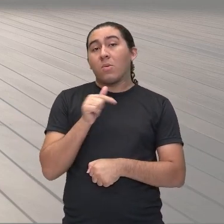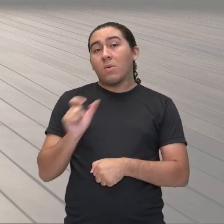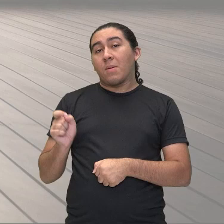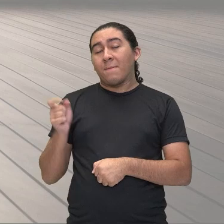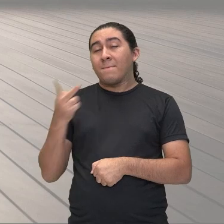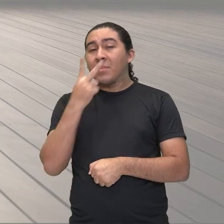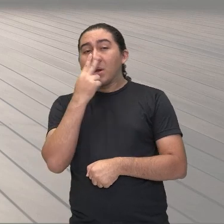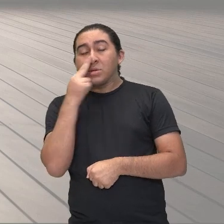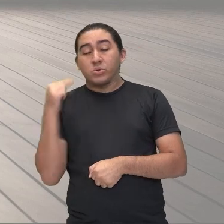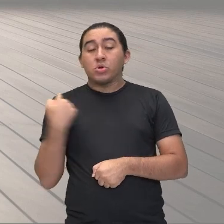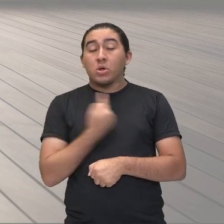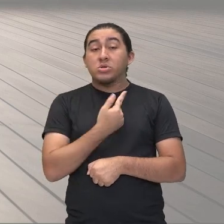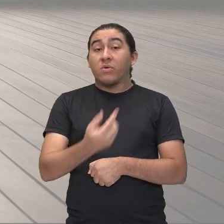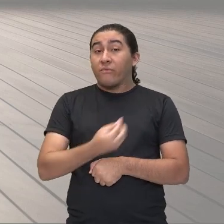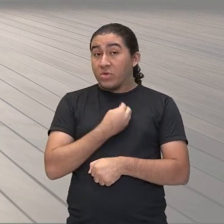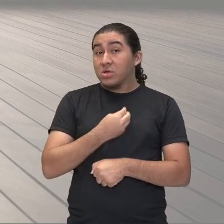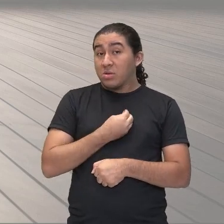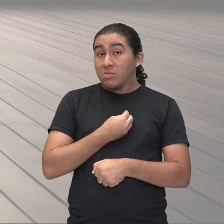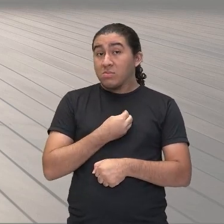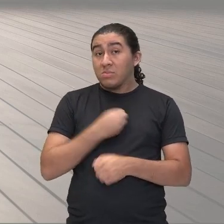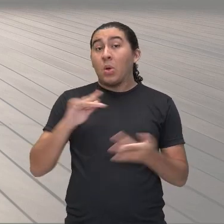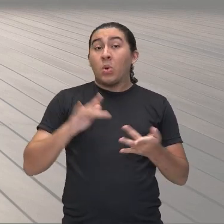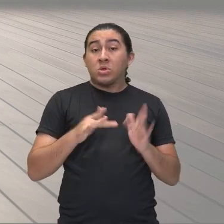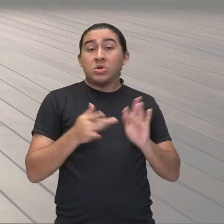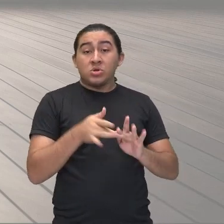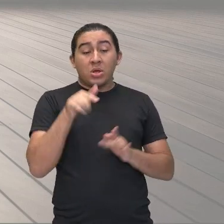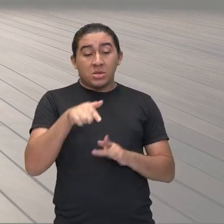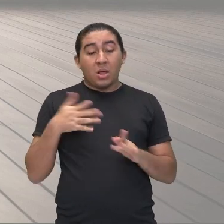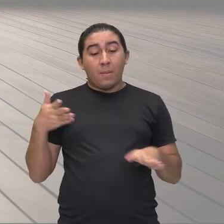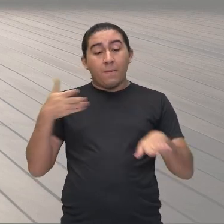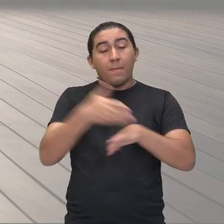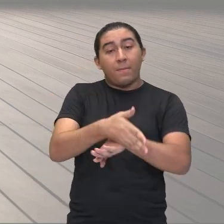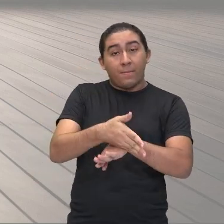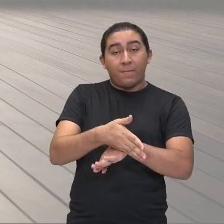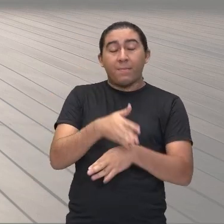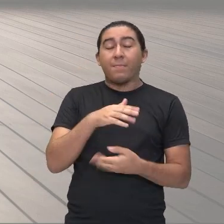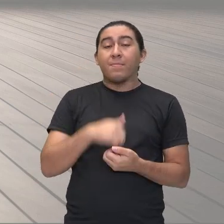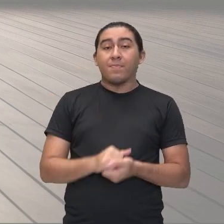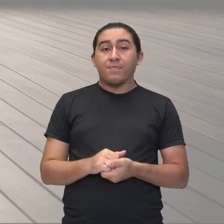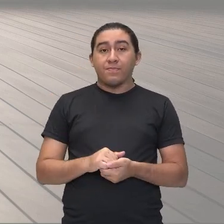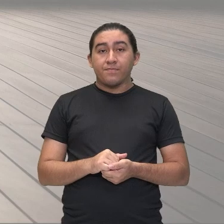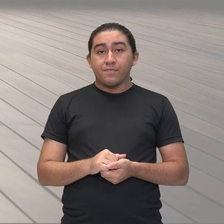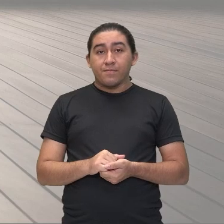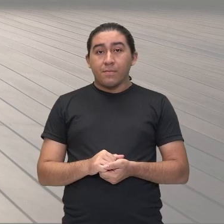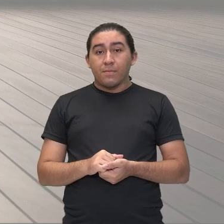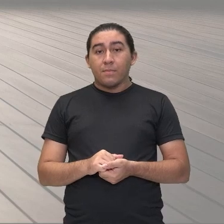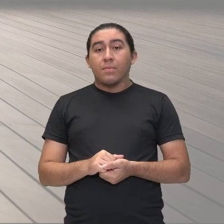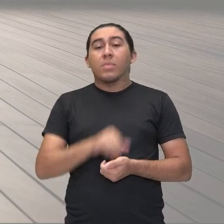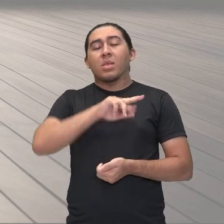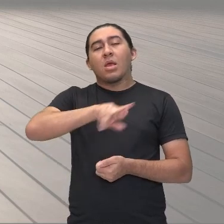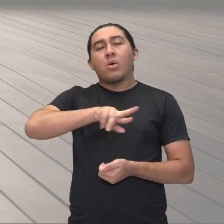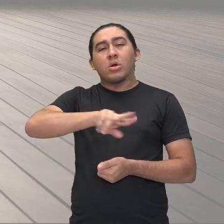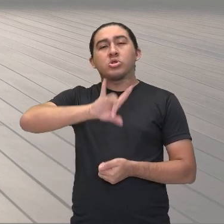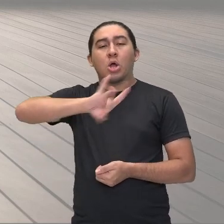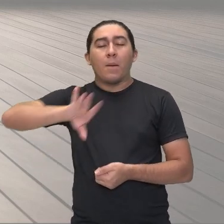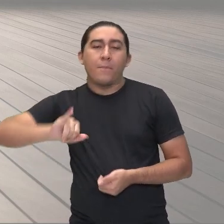estarmos vivendo isso, estarmos dentro disso. Não apenas nos aproveitando, não